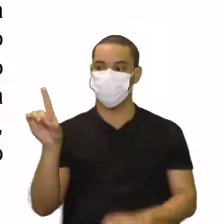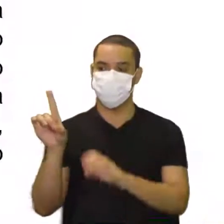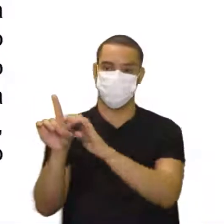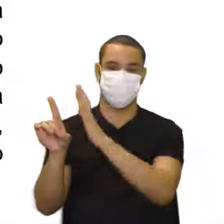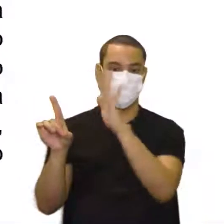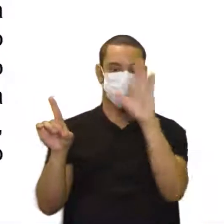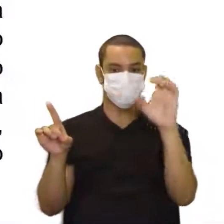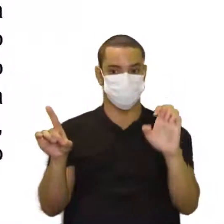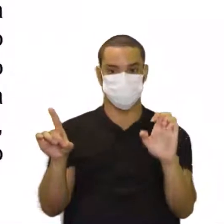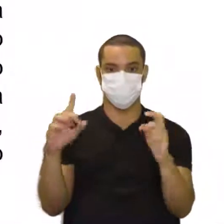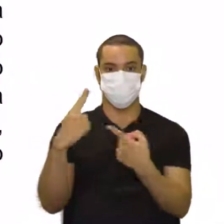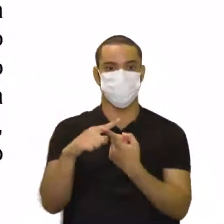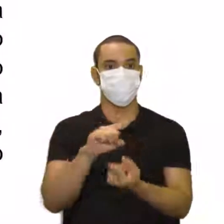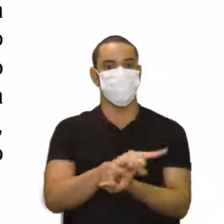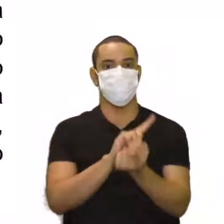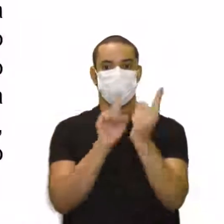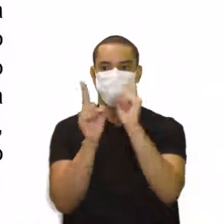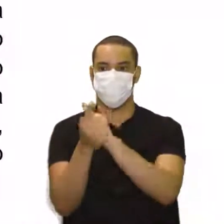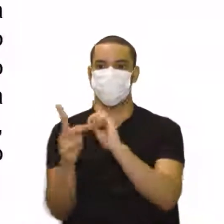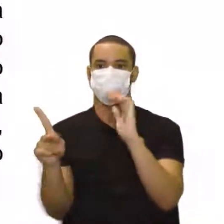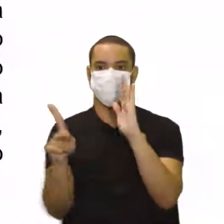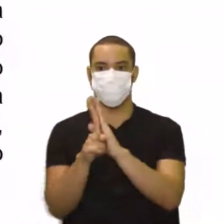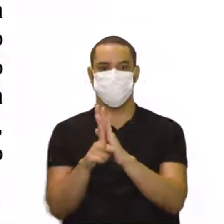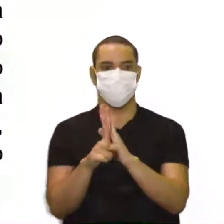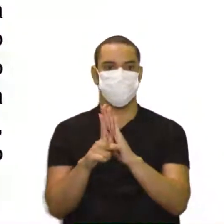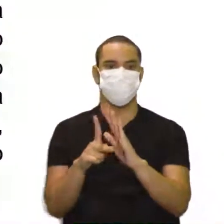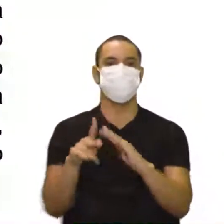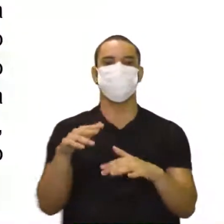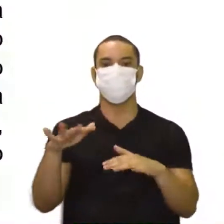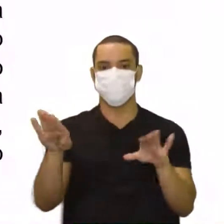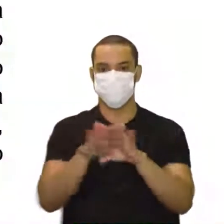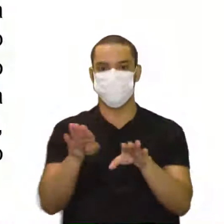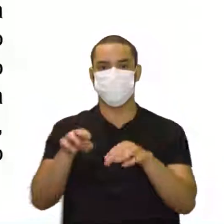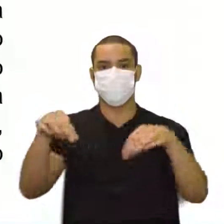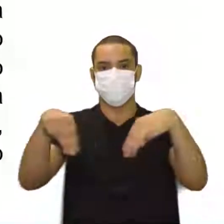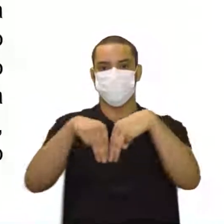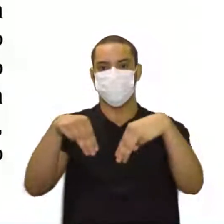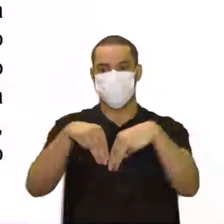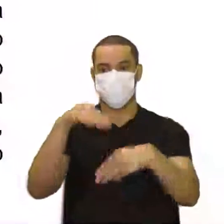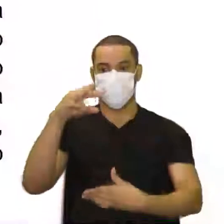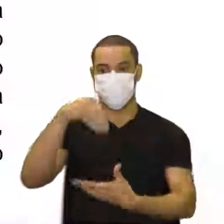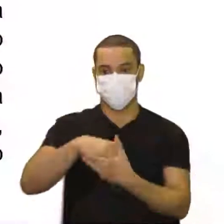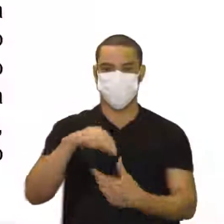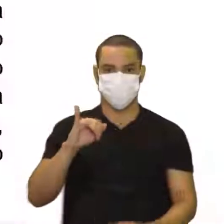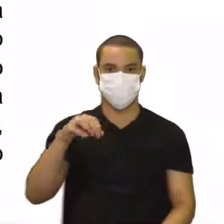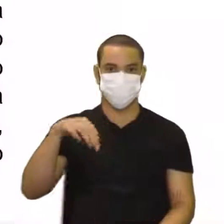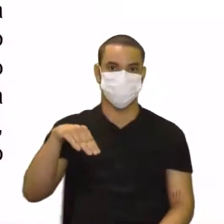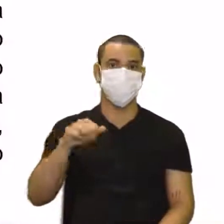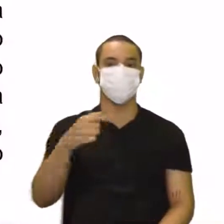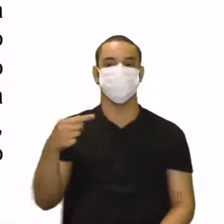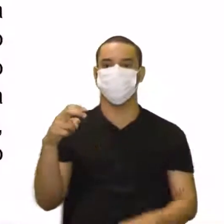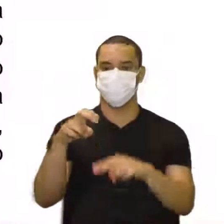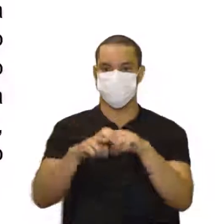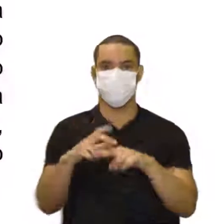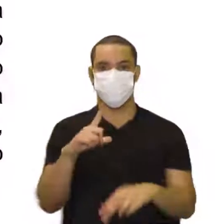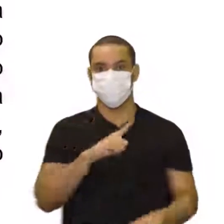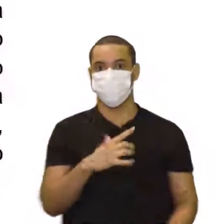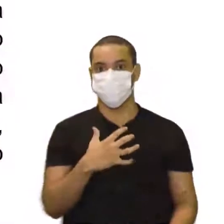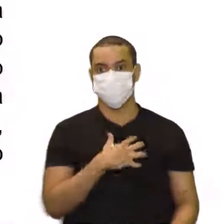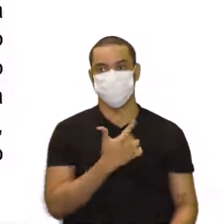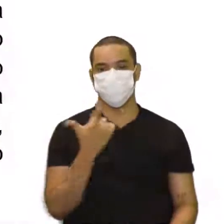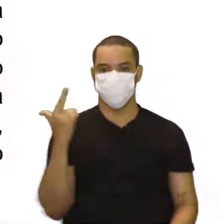Ao contrário, a diminuição do campo magnético do ímã, tá, pessoal? Então, eu vou ter a corrente no outro